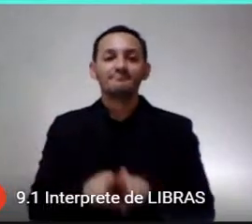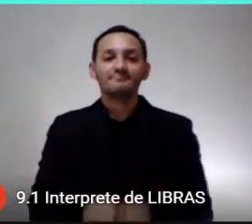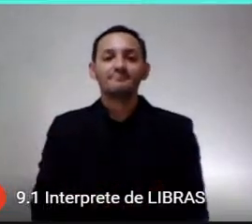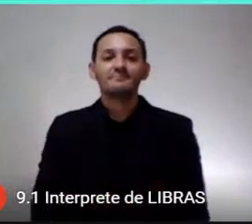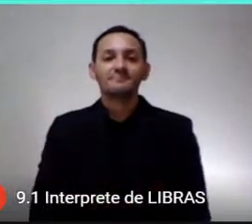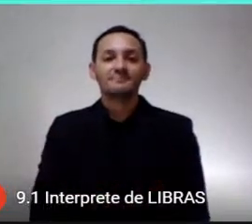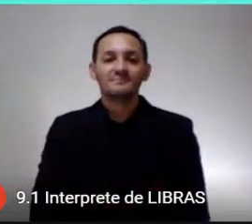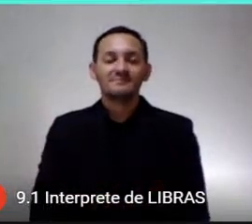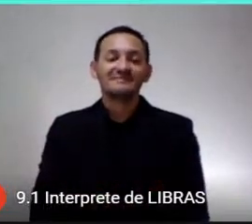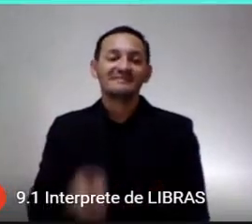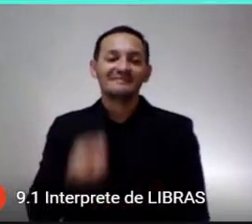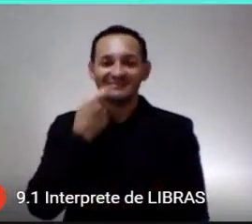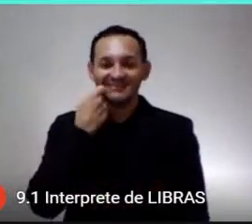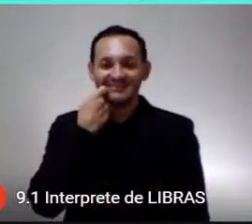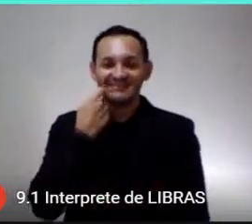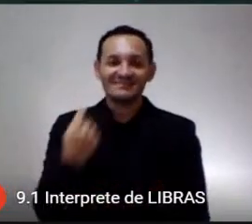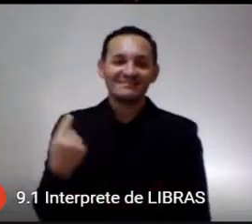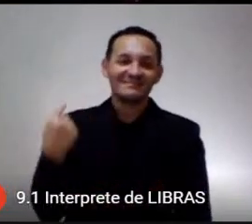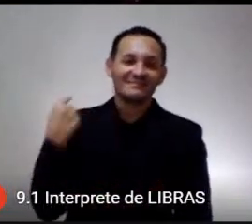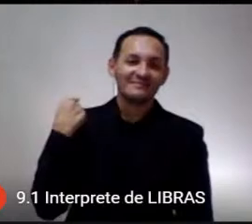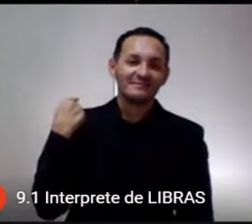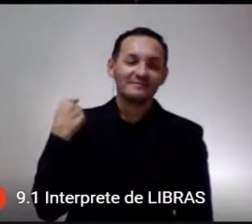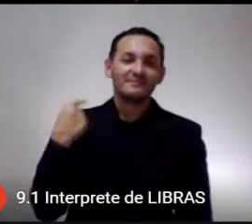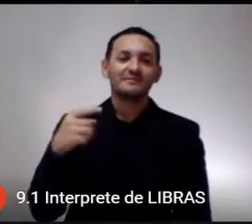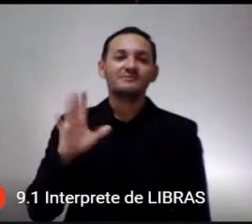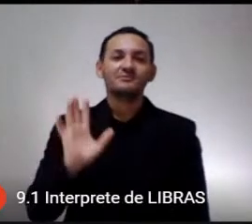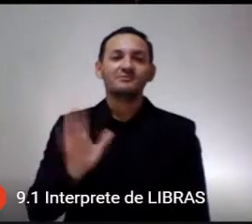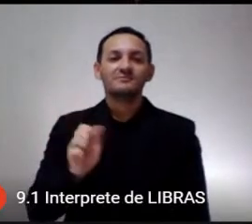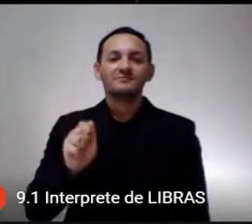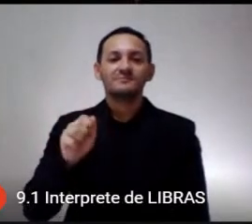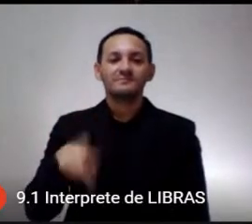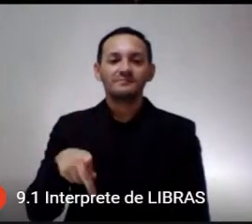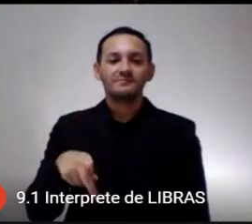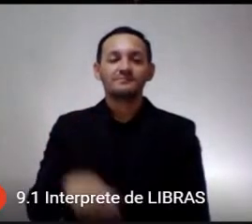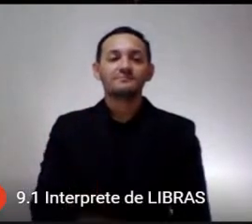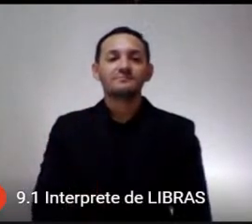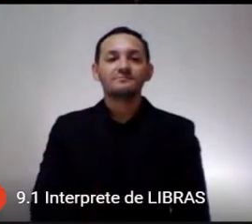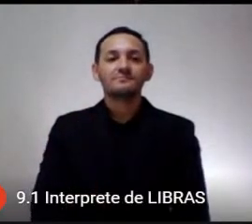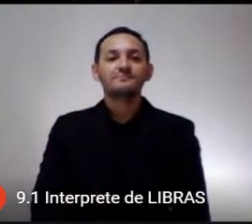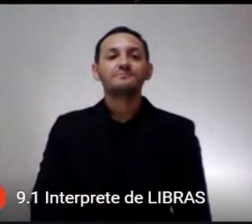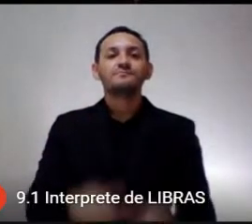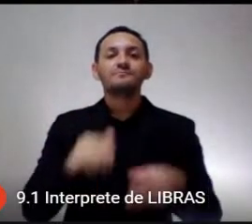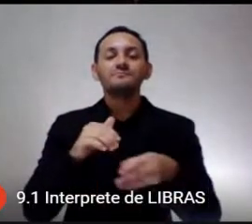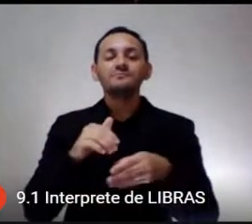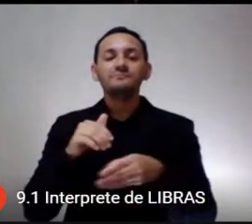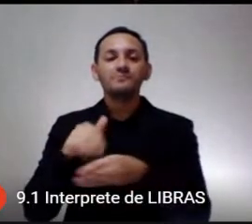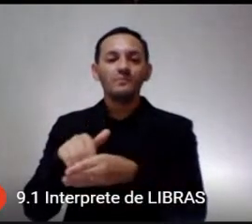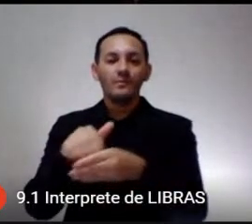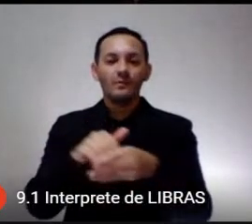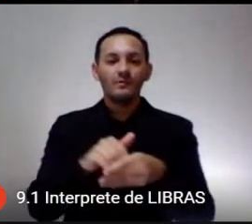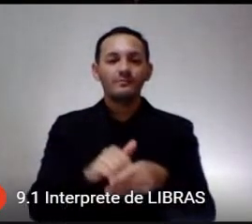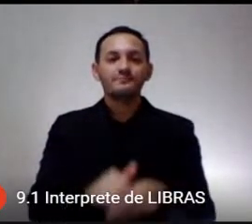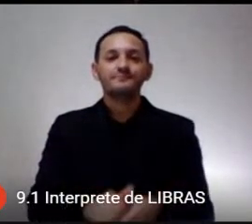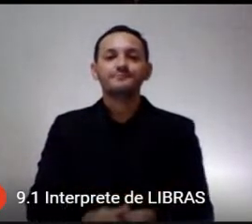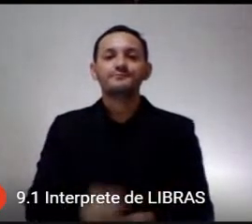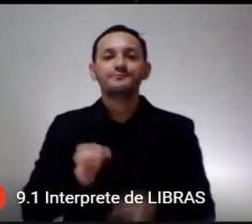Aposentou sexta-feira, ontem. Vou verificar isso depois. Tudo bem. Eu vou colher os votos, então. Doutor José